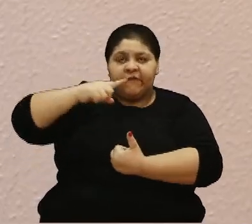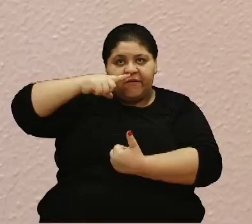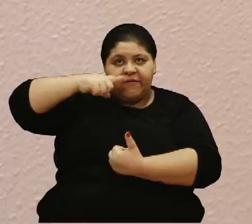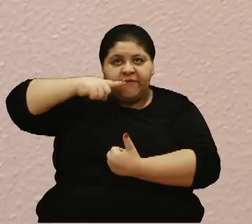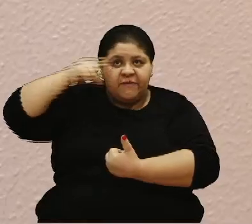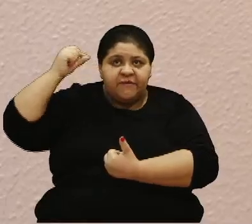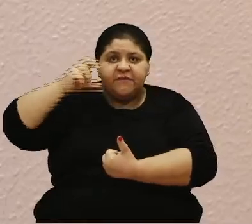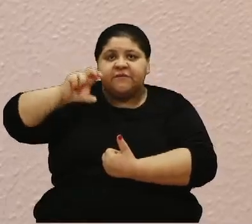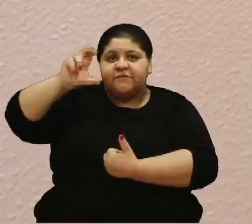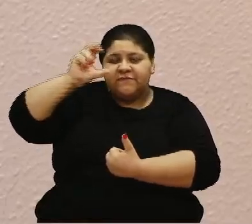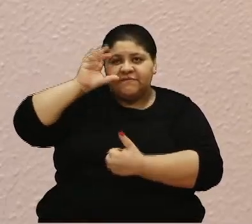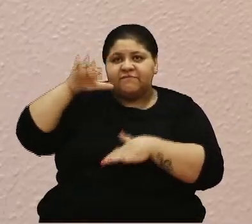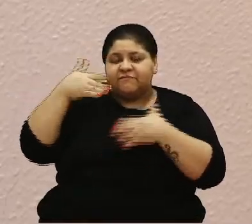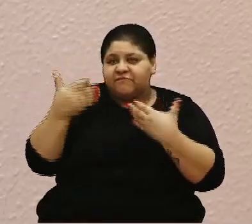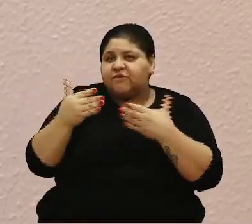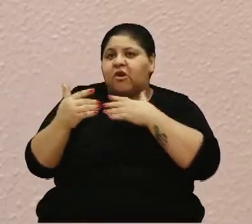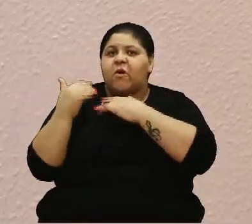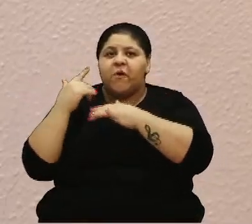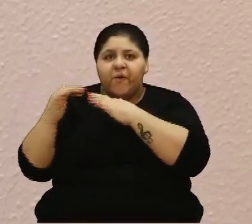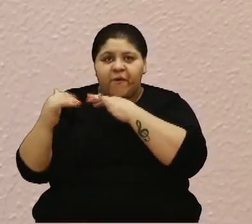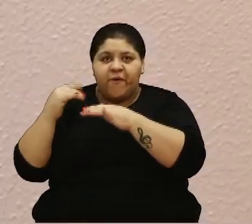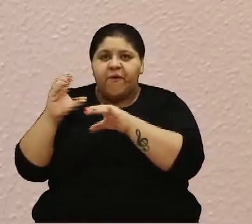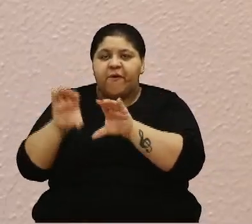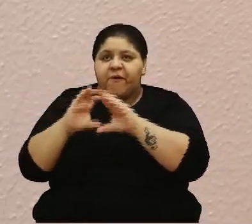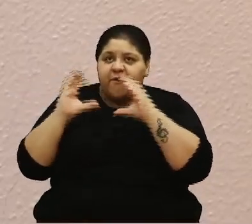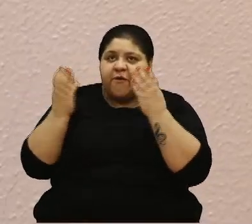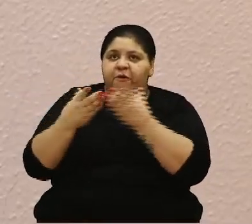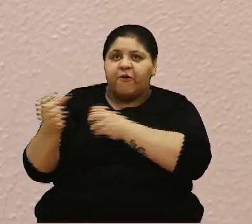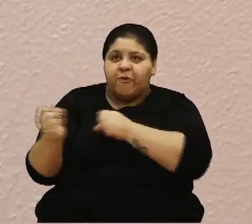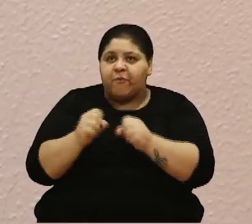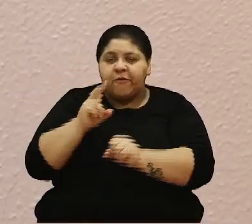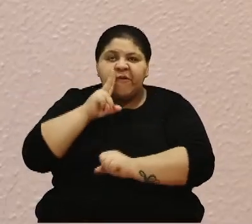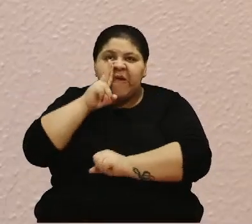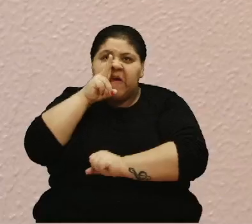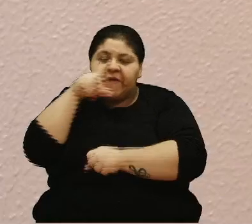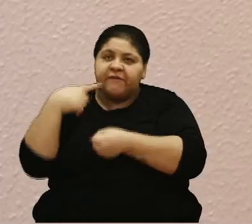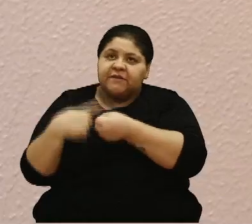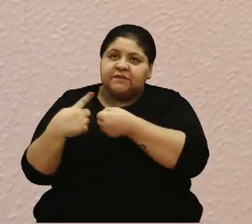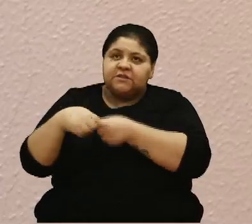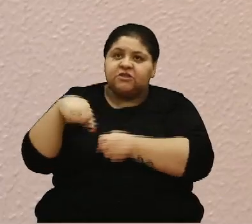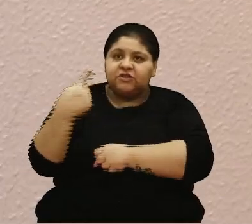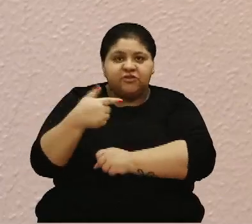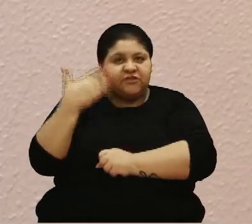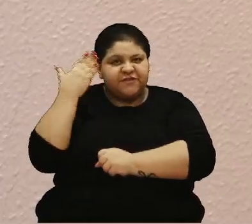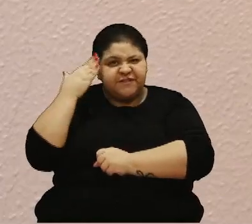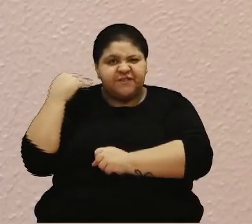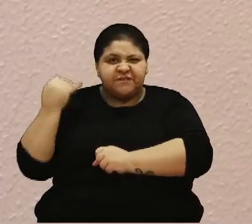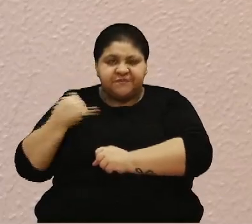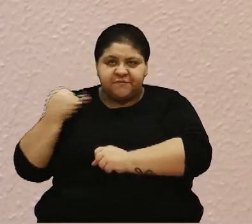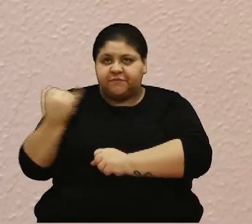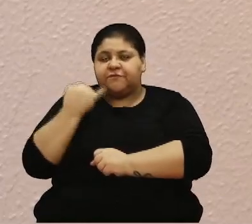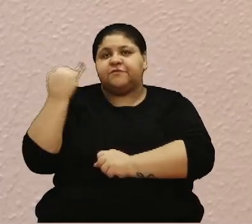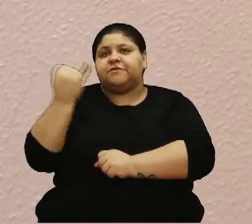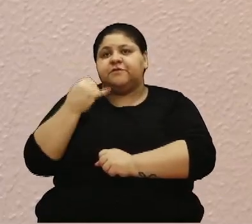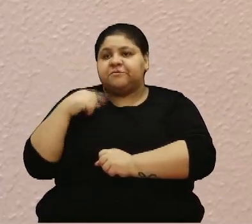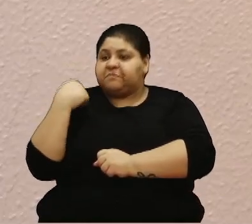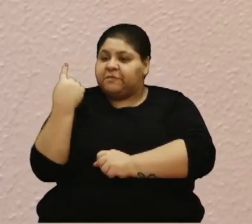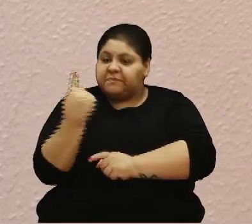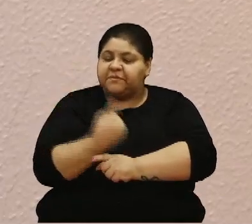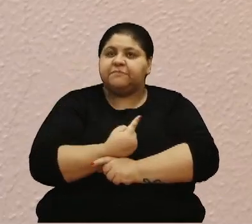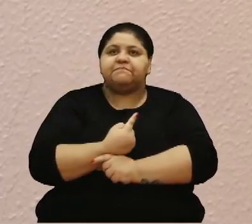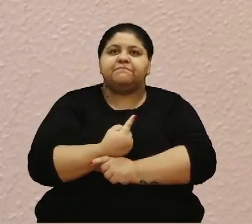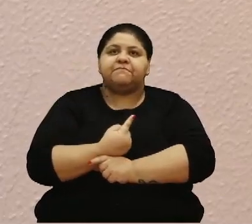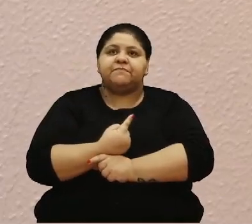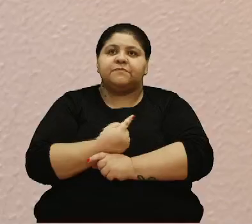vereadora Sandra. Então, que o movimento comunitário possa se fortalecer na nossa cidade. Nós sabemos a importância que tem para nós, né,